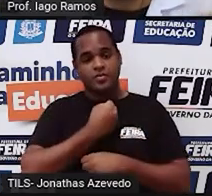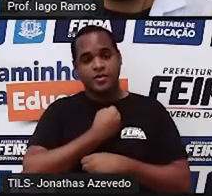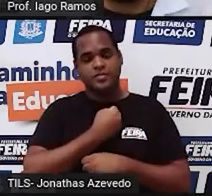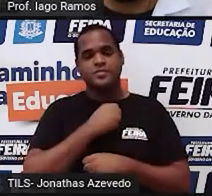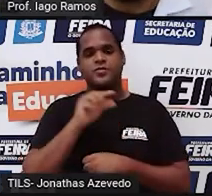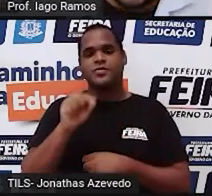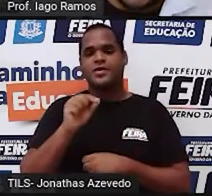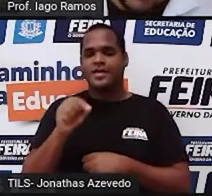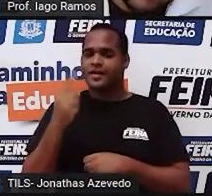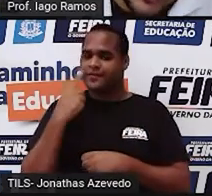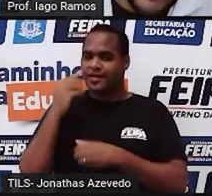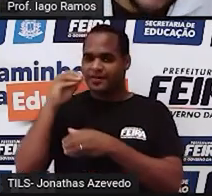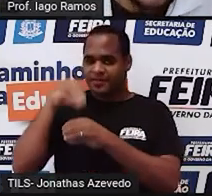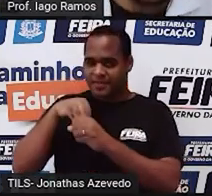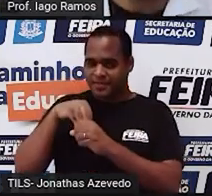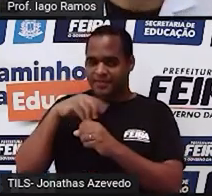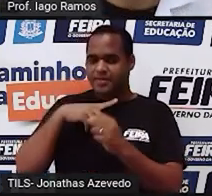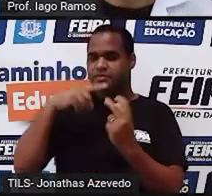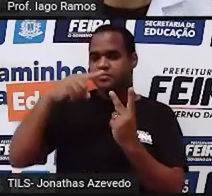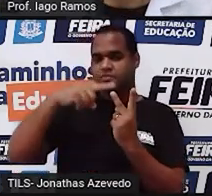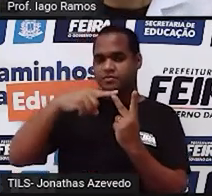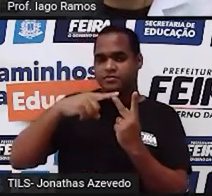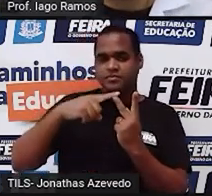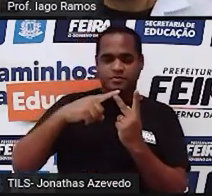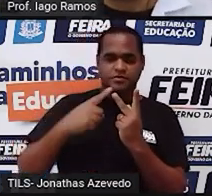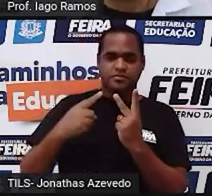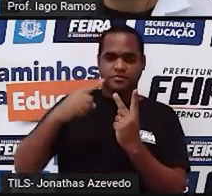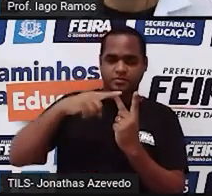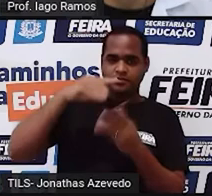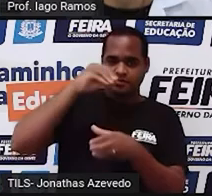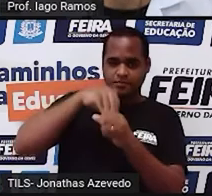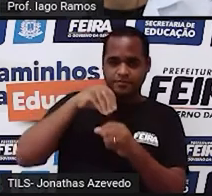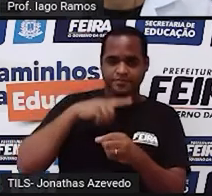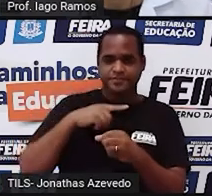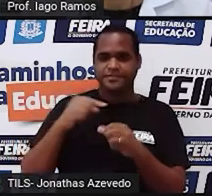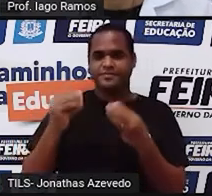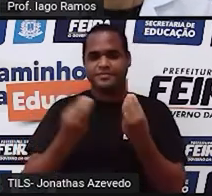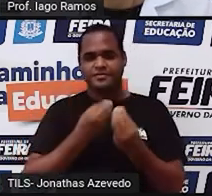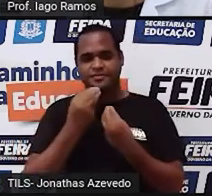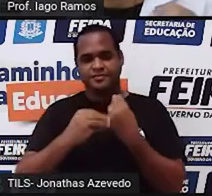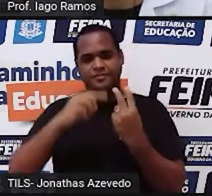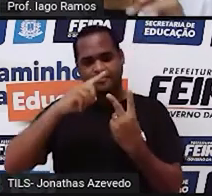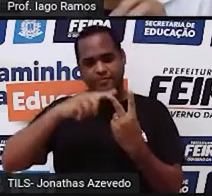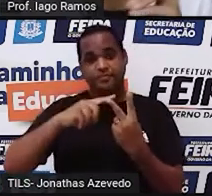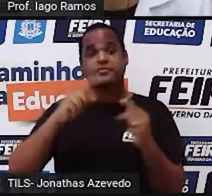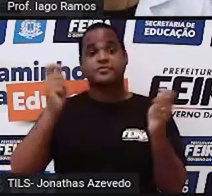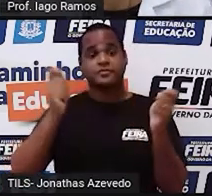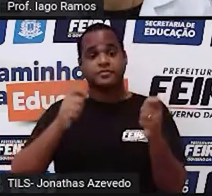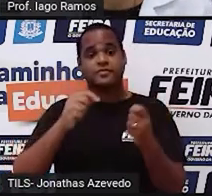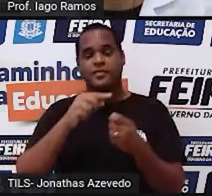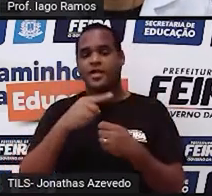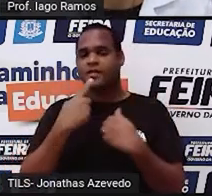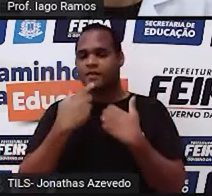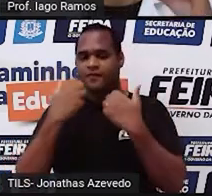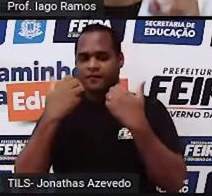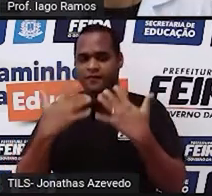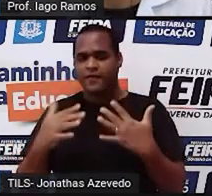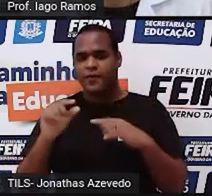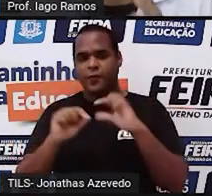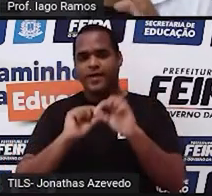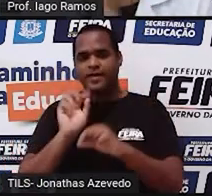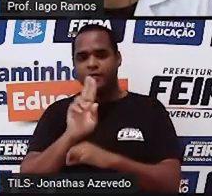que ficam dentro da raiz né dentro do símbolo da raiz vão ser chamados de